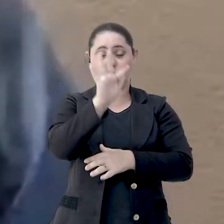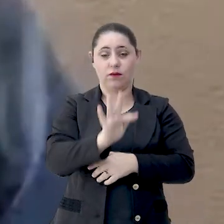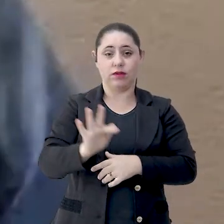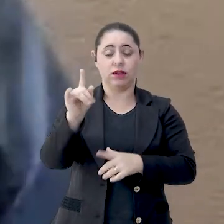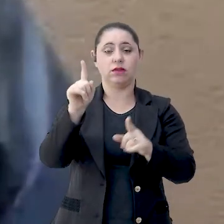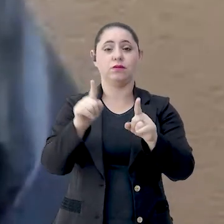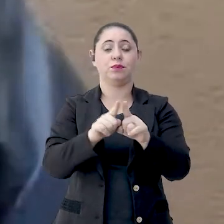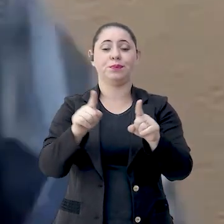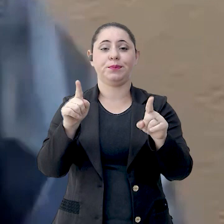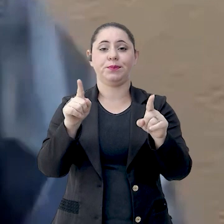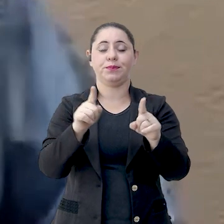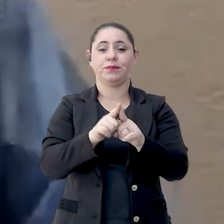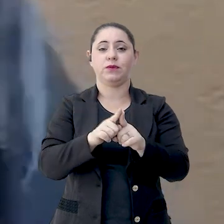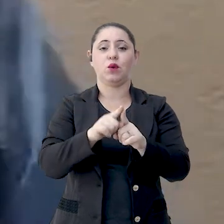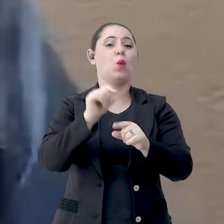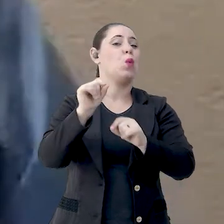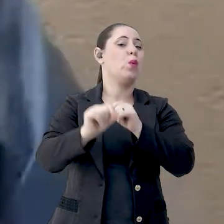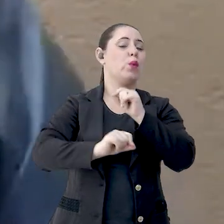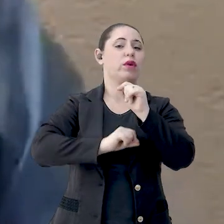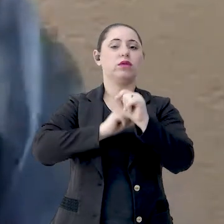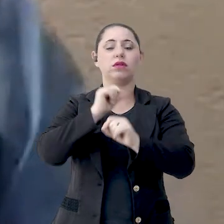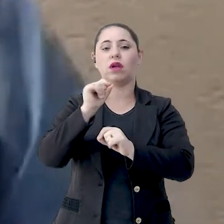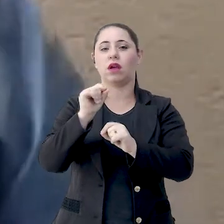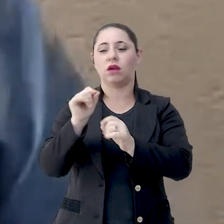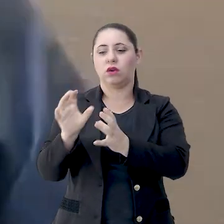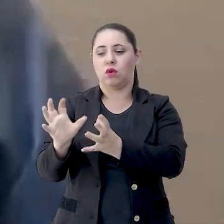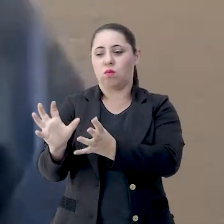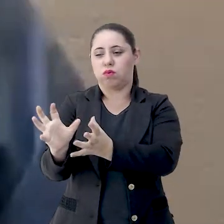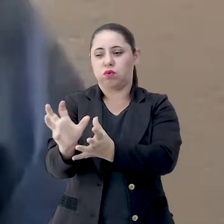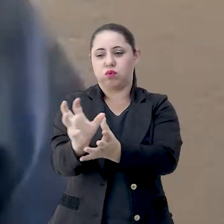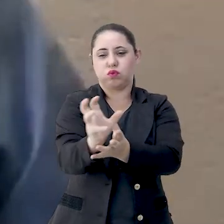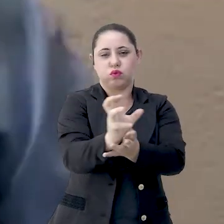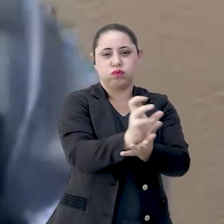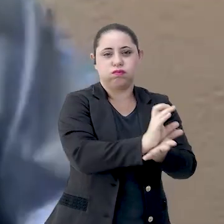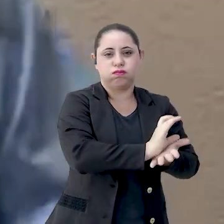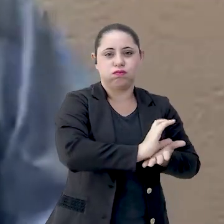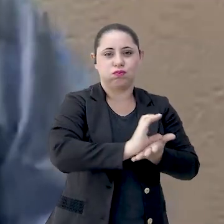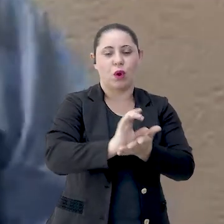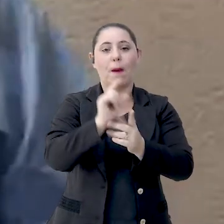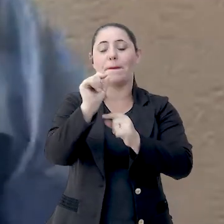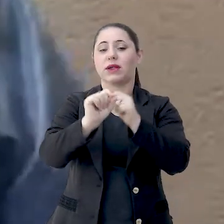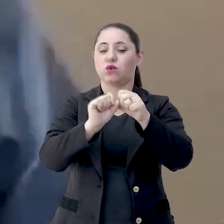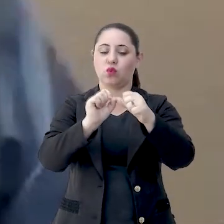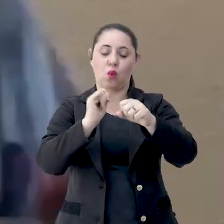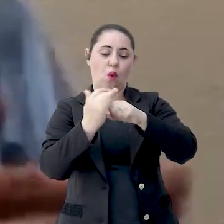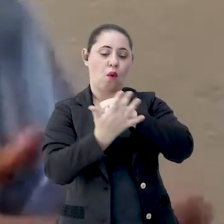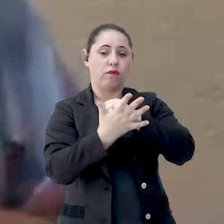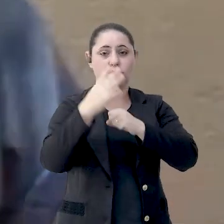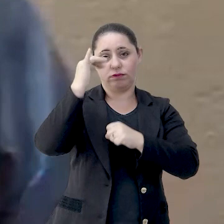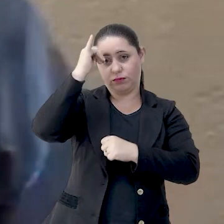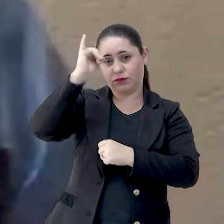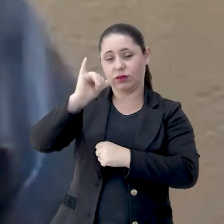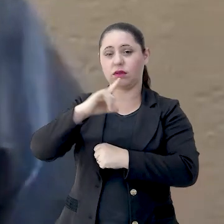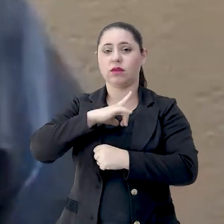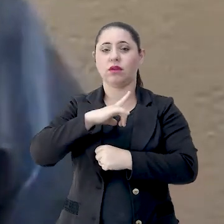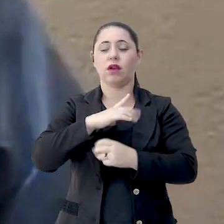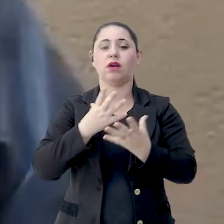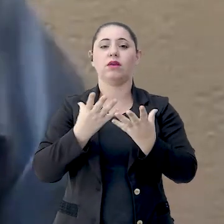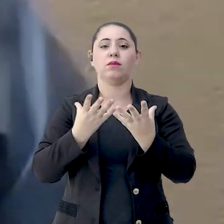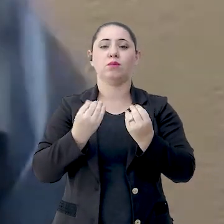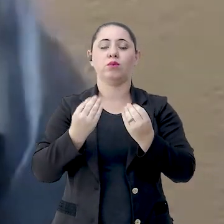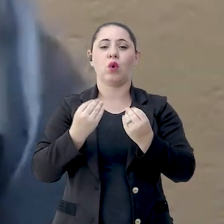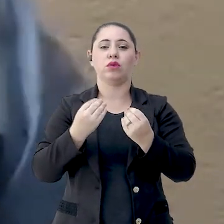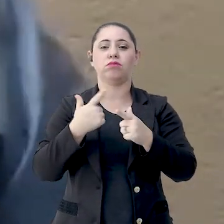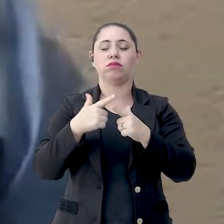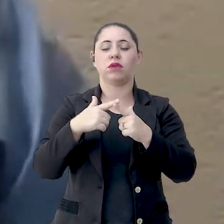governo do Estado e o governo federal canalizou recursos e a situação toda para o combate à Covid.